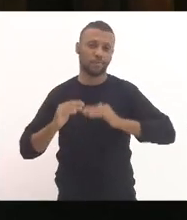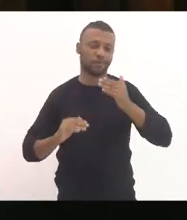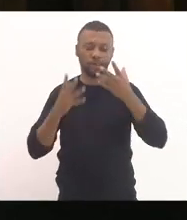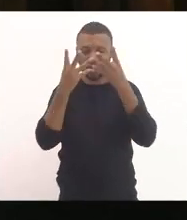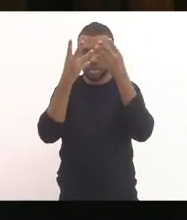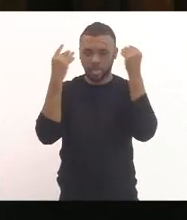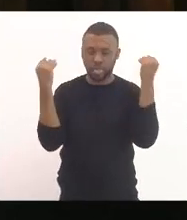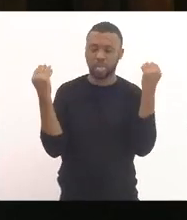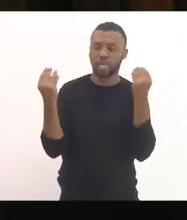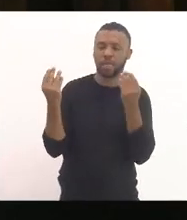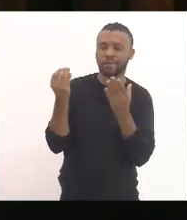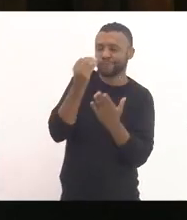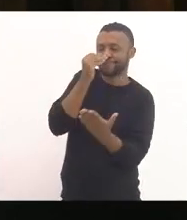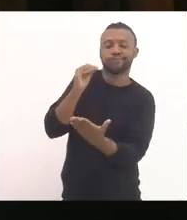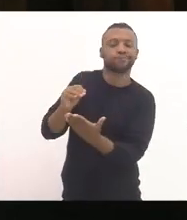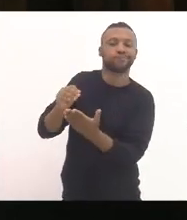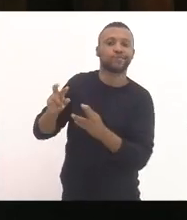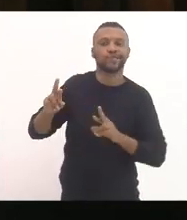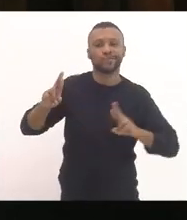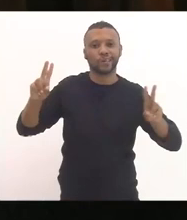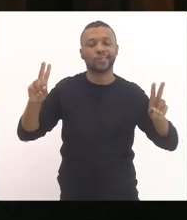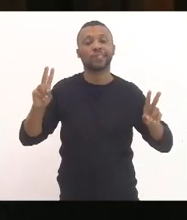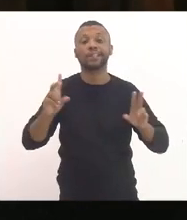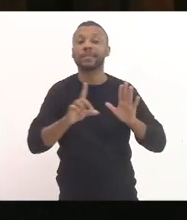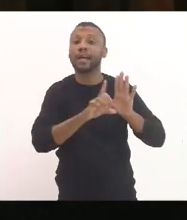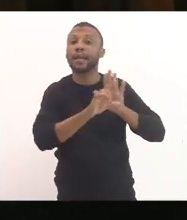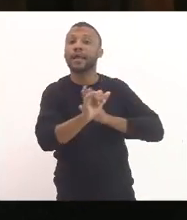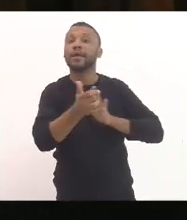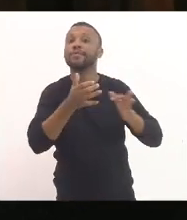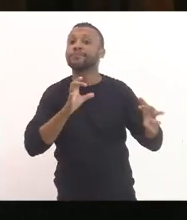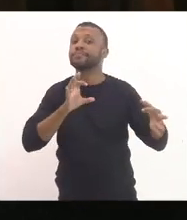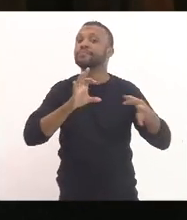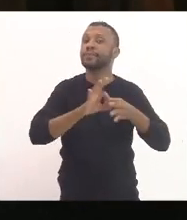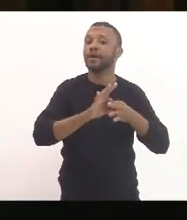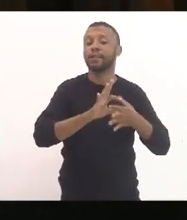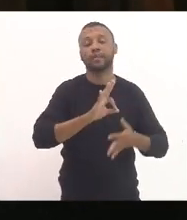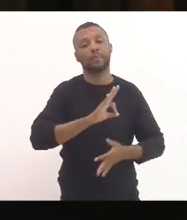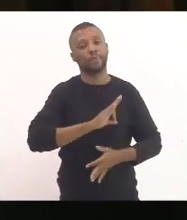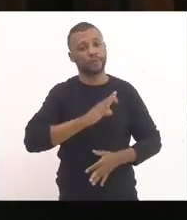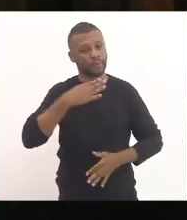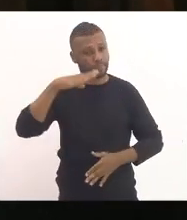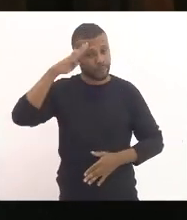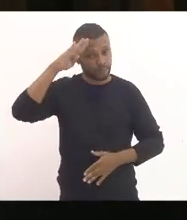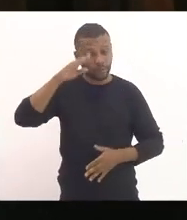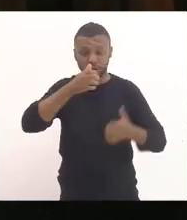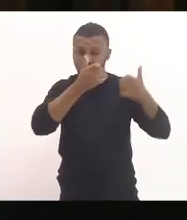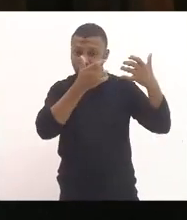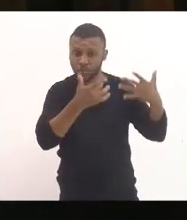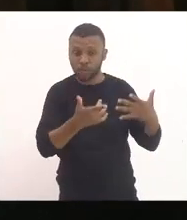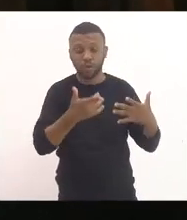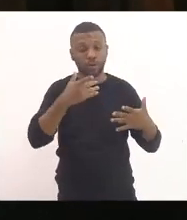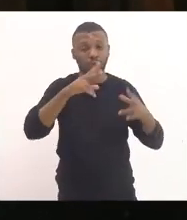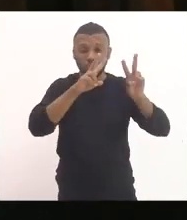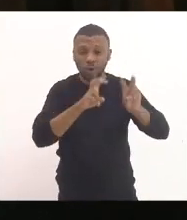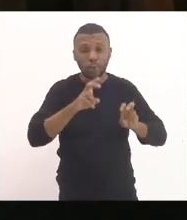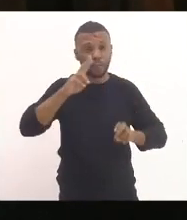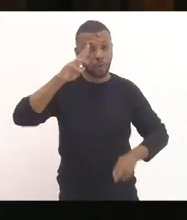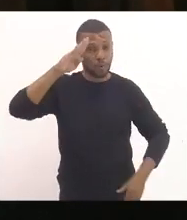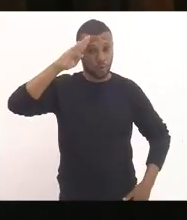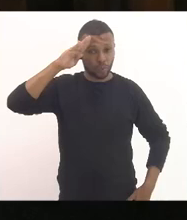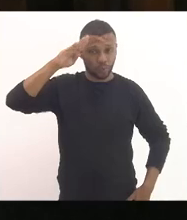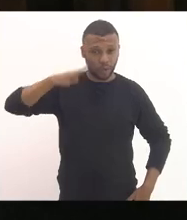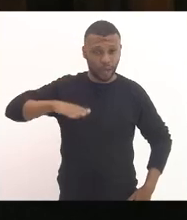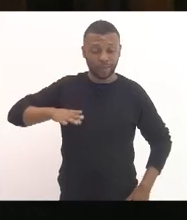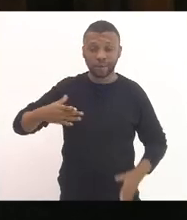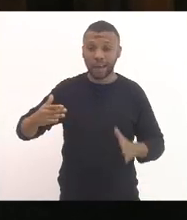esquecida diferente da Lei Orgânica da Polícia Militar que tratou do soldado até os o Coronel a única um pó